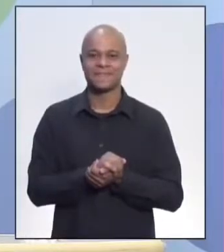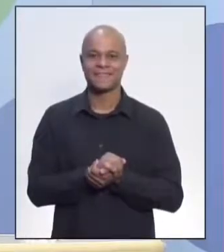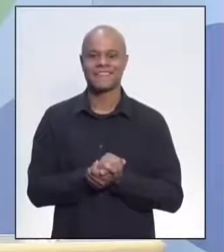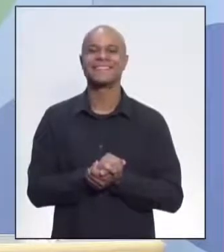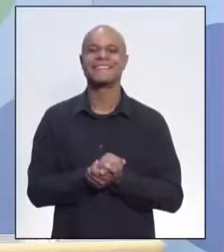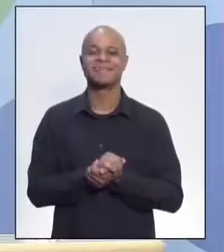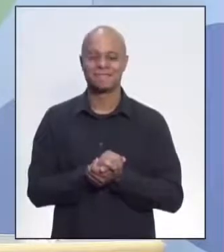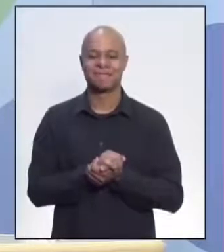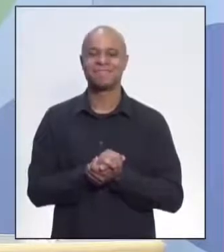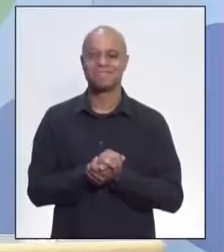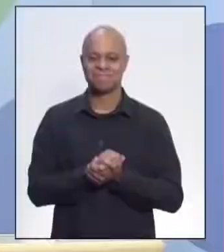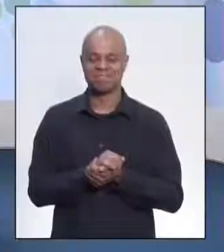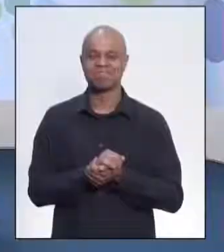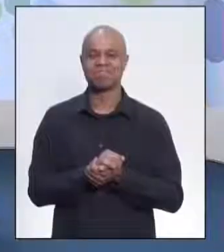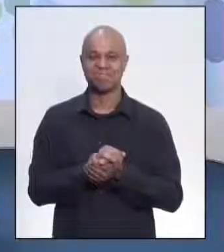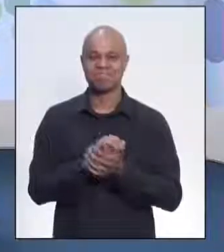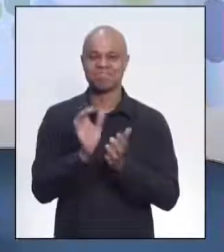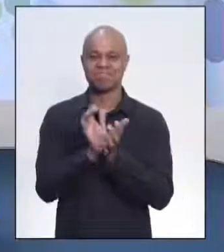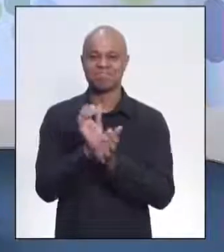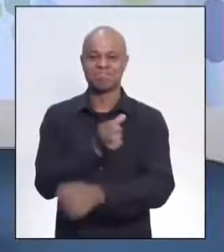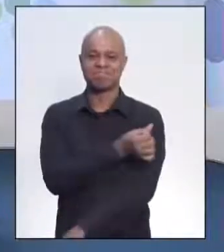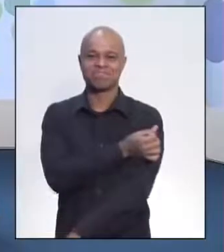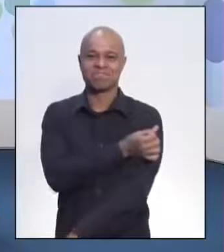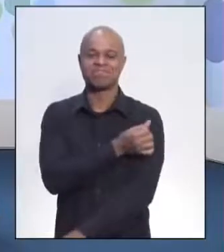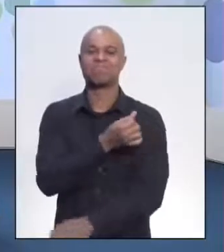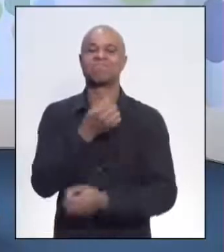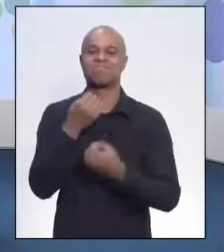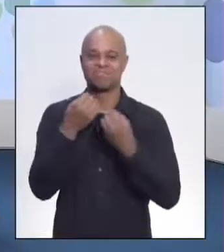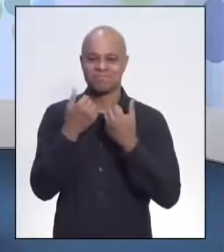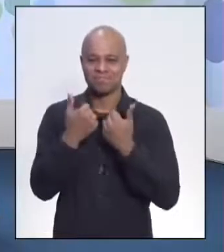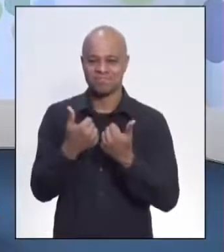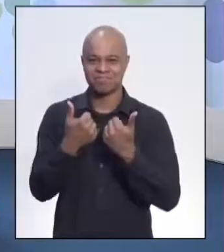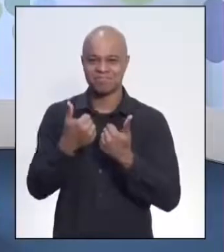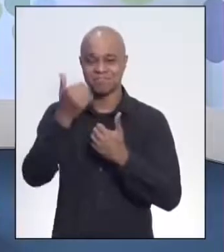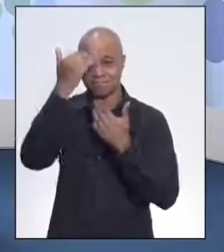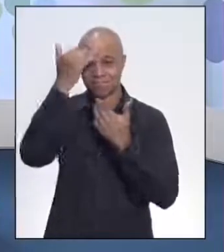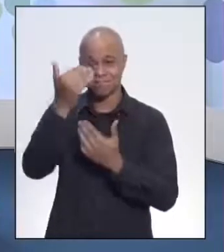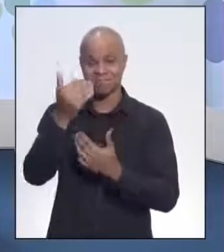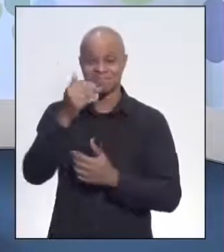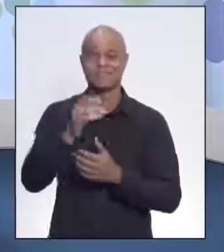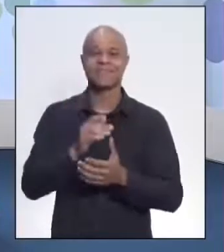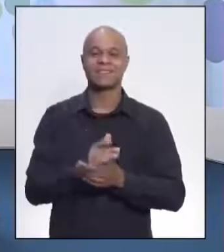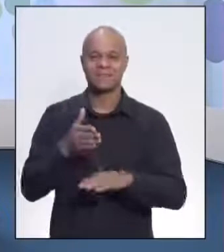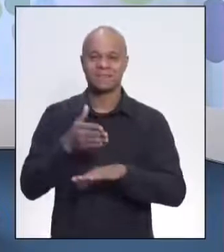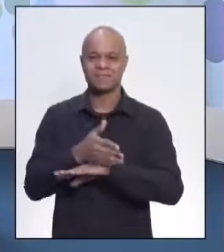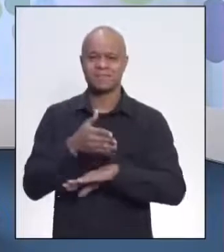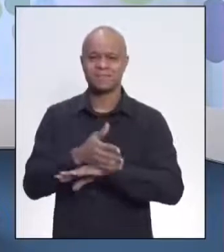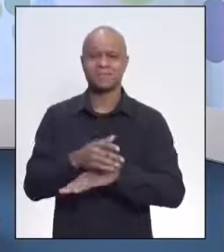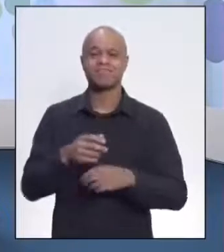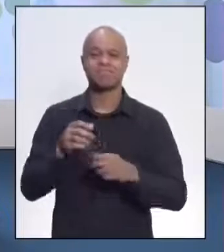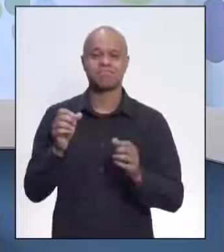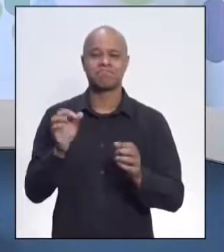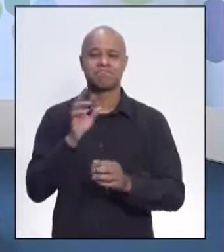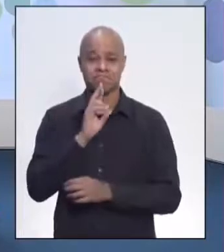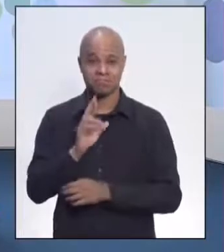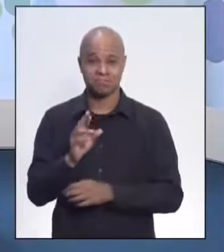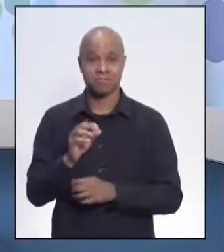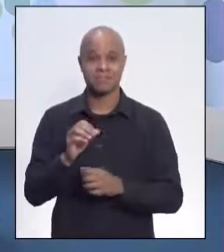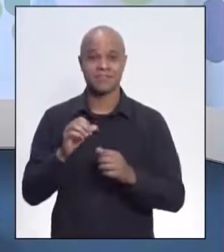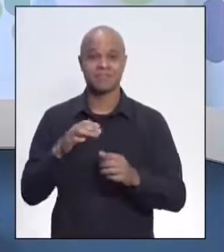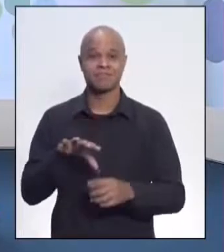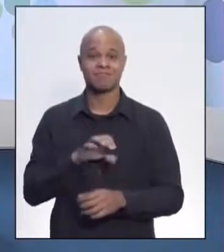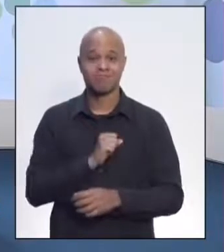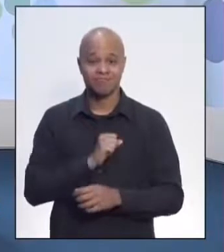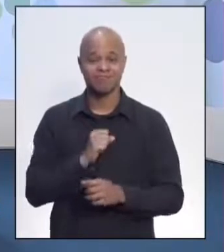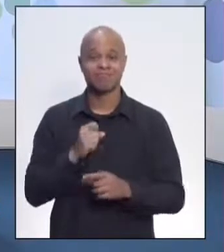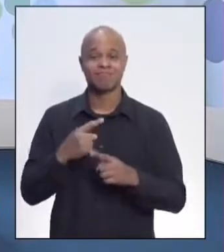Turma do sexto ano, excelente. Professora Maria Tereza, muito obrigada pela participação. A Stephanie, assim, adorei a resposta, Stephanie, que é isso mesmo, espaço